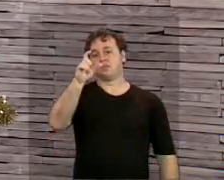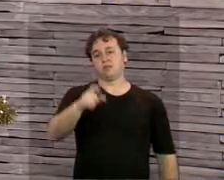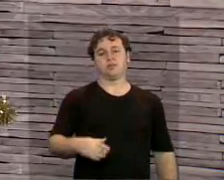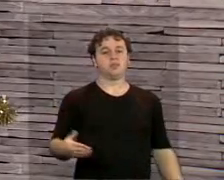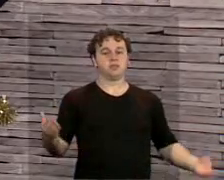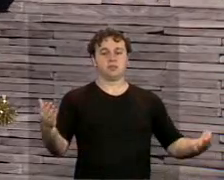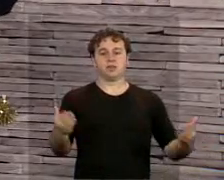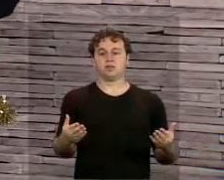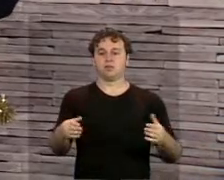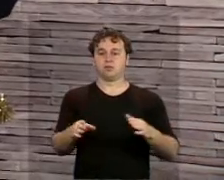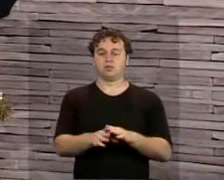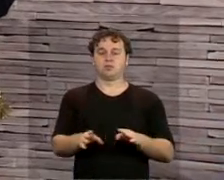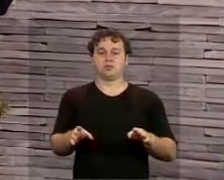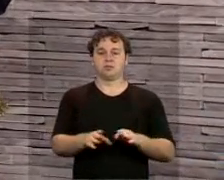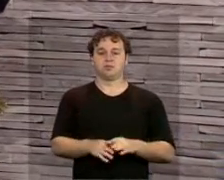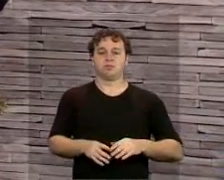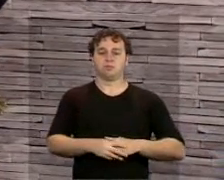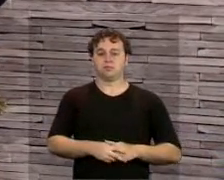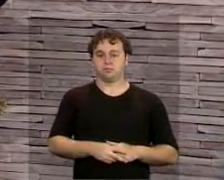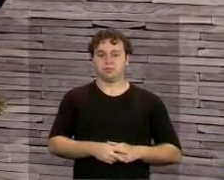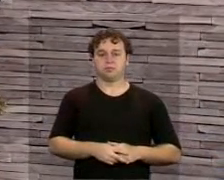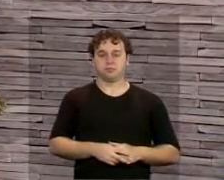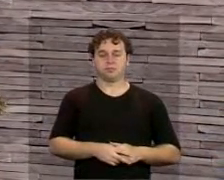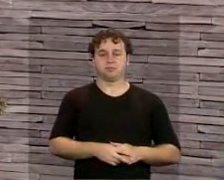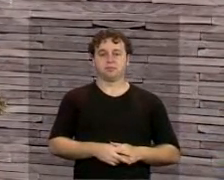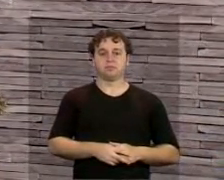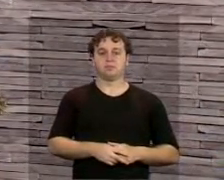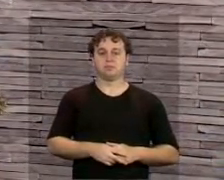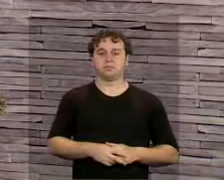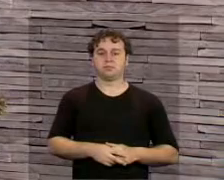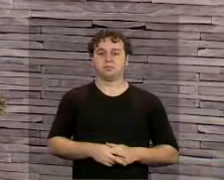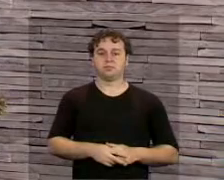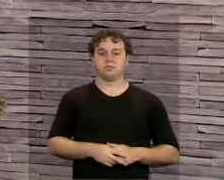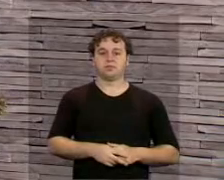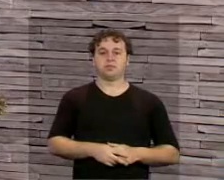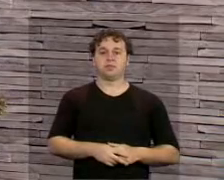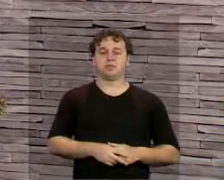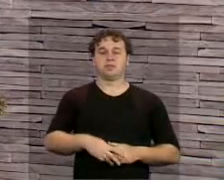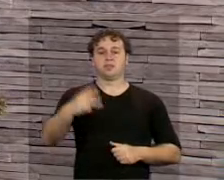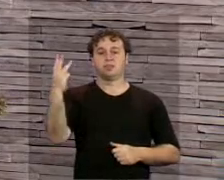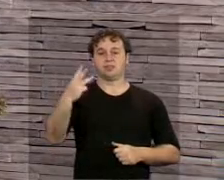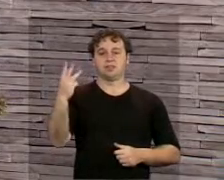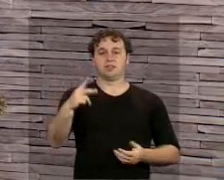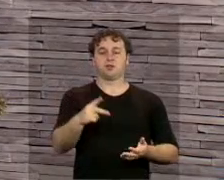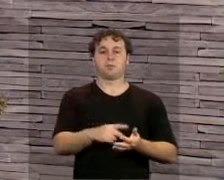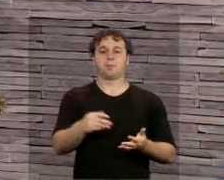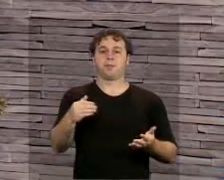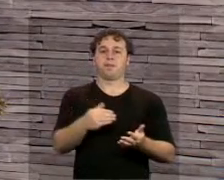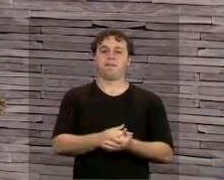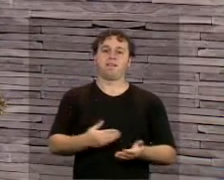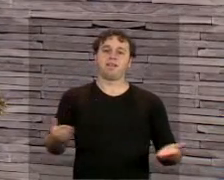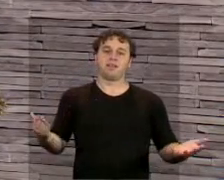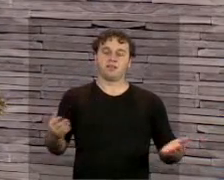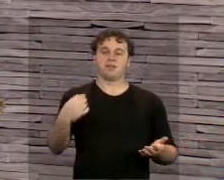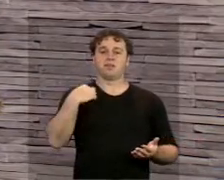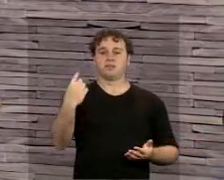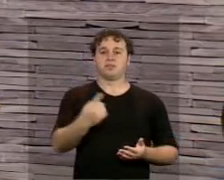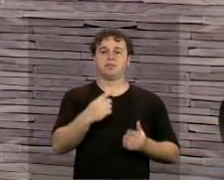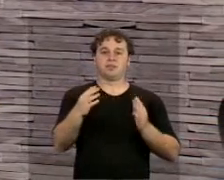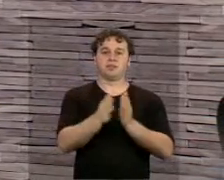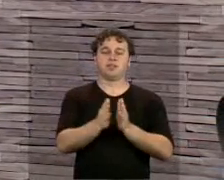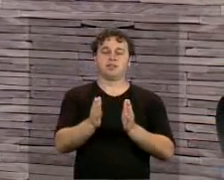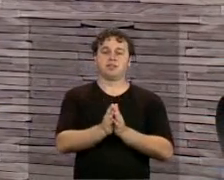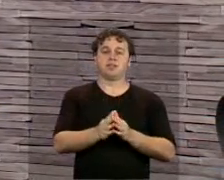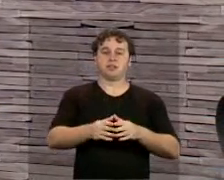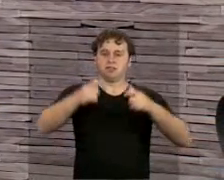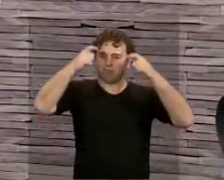intenção aqui ao lado dos pés de Nossa Senhora de Fátima, da sua imagem. Terceiro mistério doloroso, contemplamos a coroação